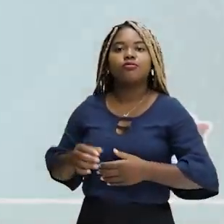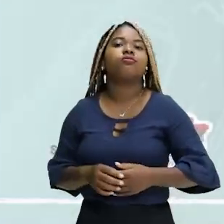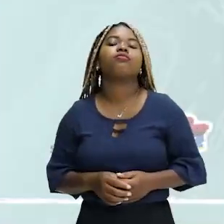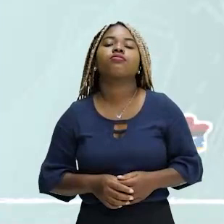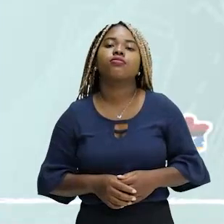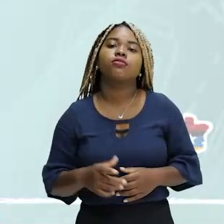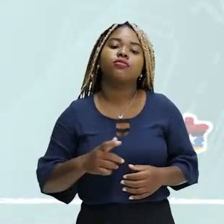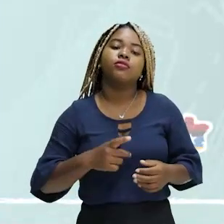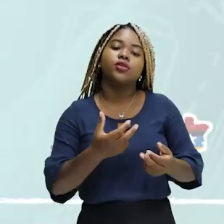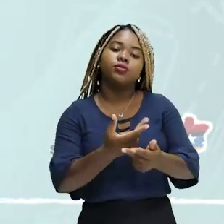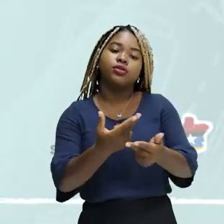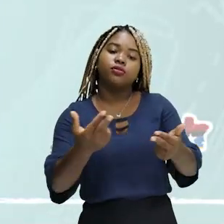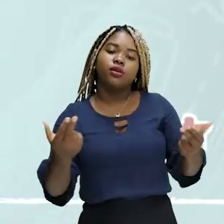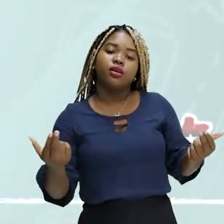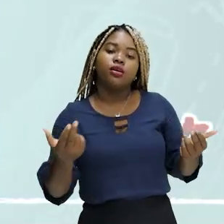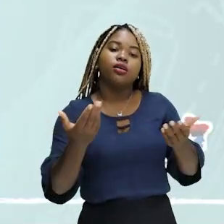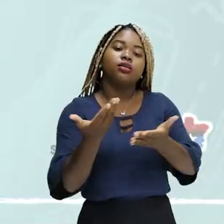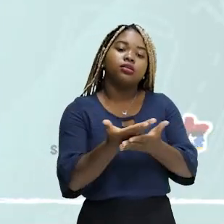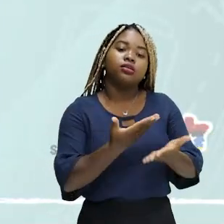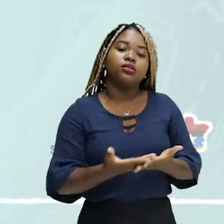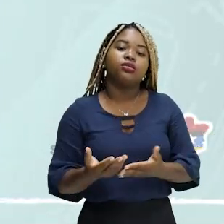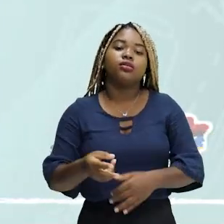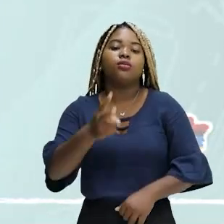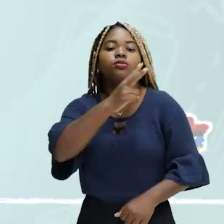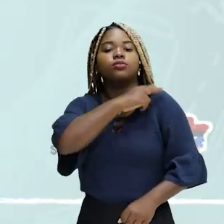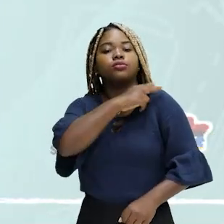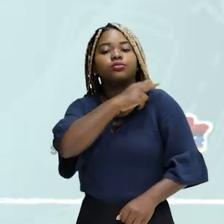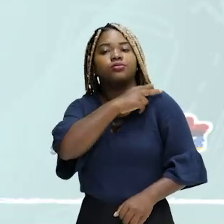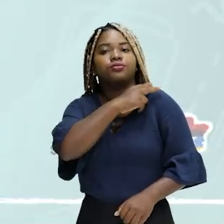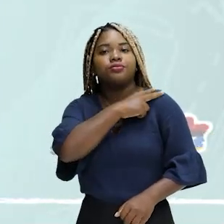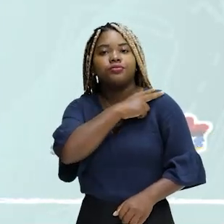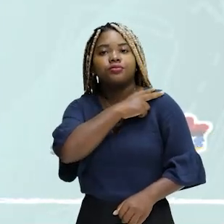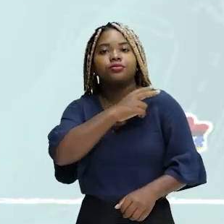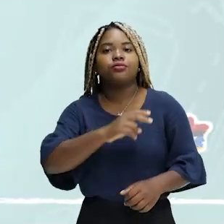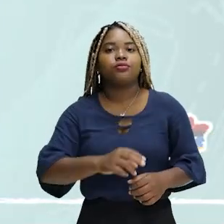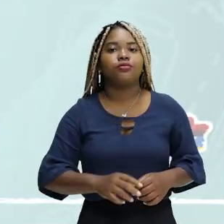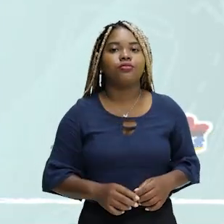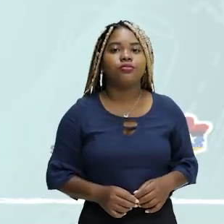em uma série de aulas do segundo ano do ensino médio,